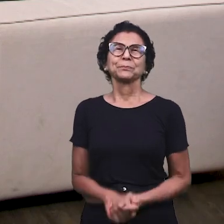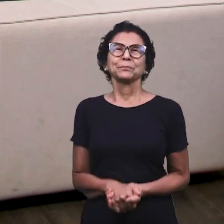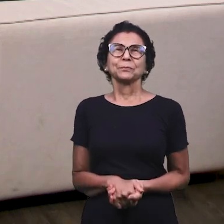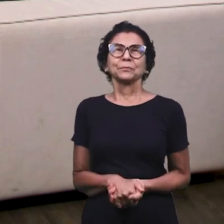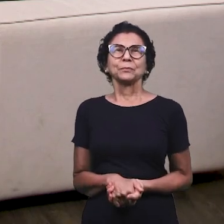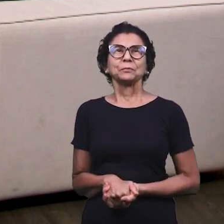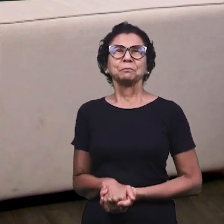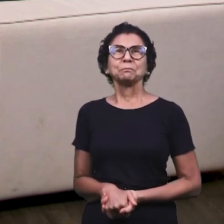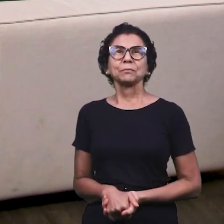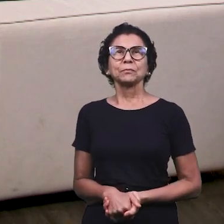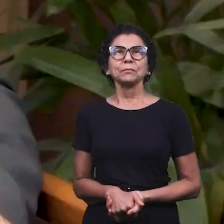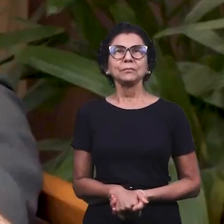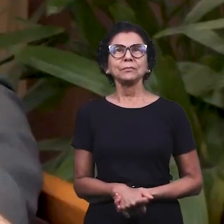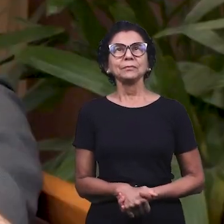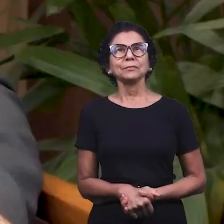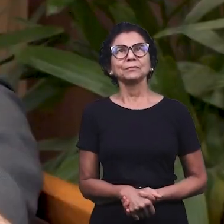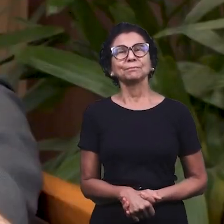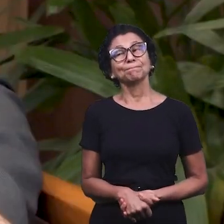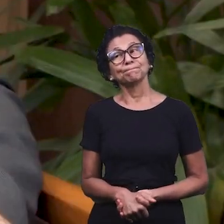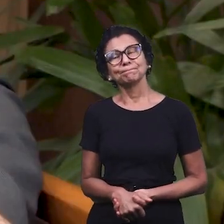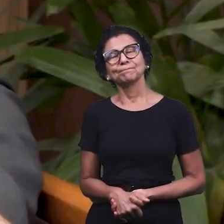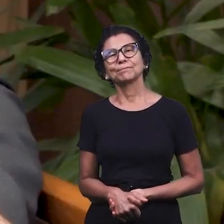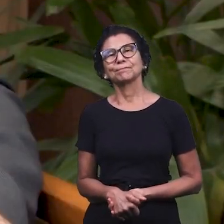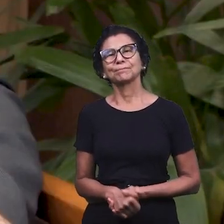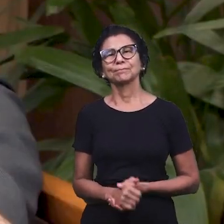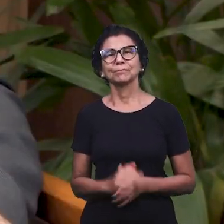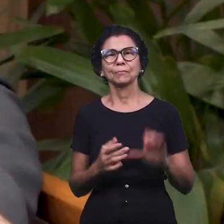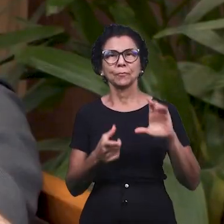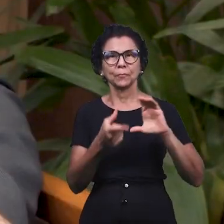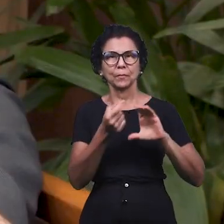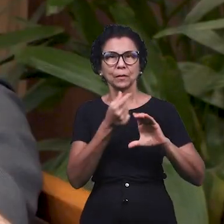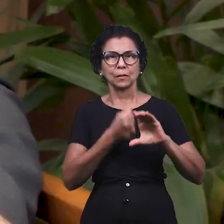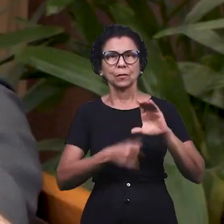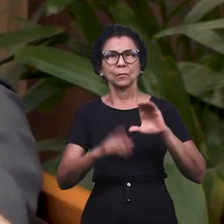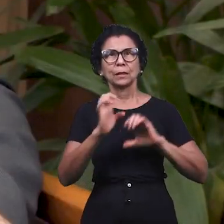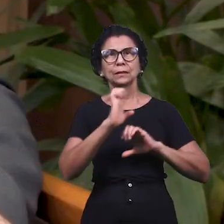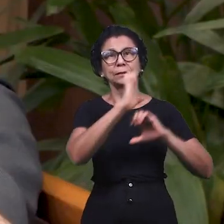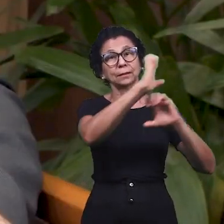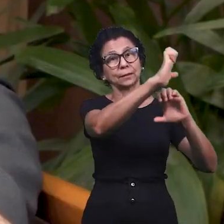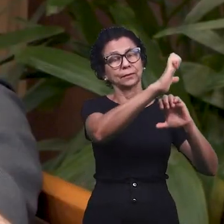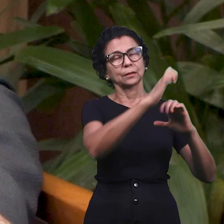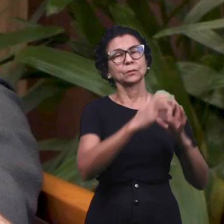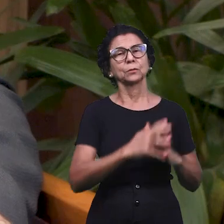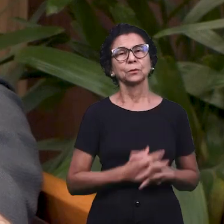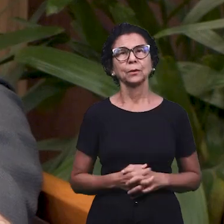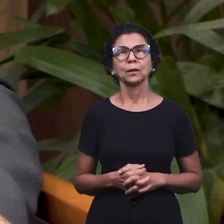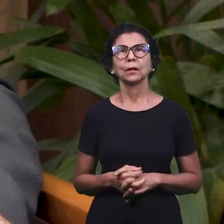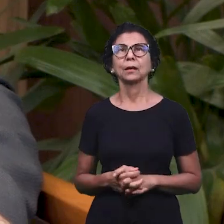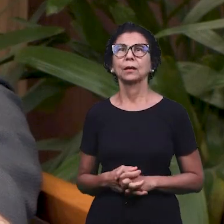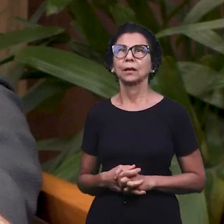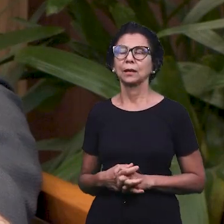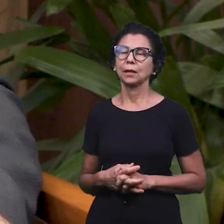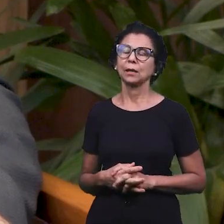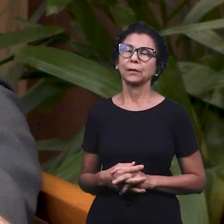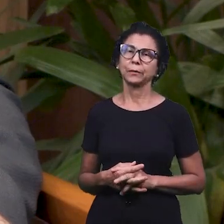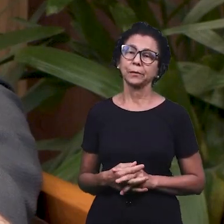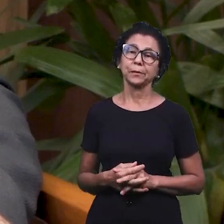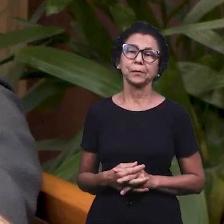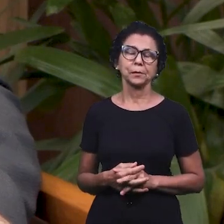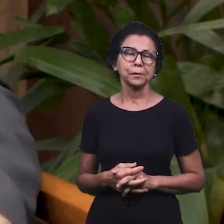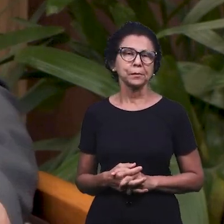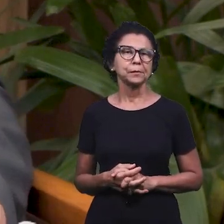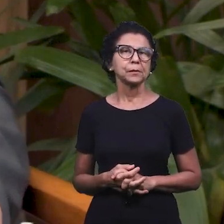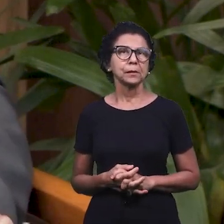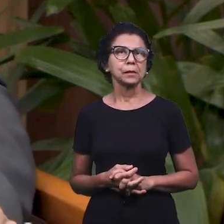pelo que vocês estão falando, a gente já imaginava isso, comércio exterior não é para amador, né? É uma coisa que